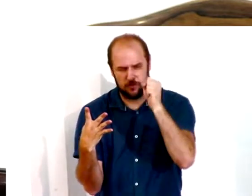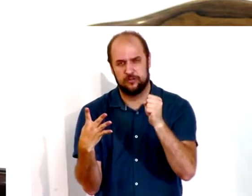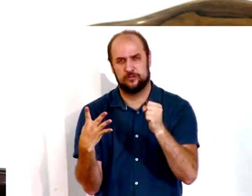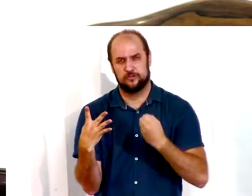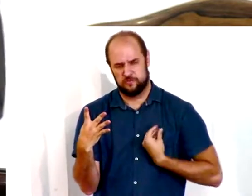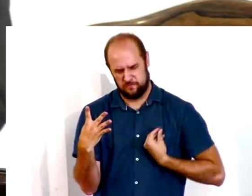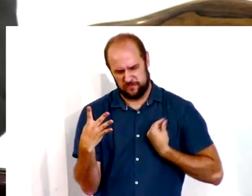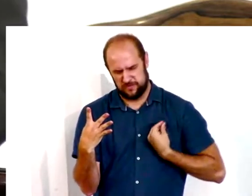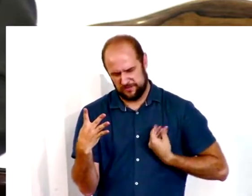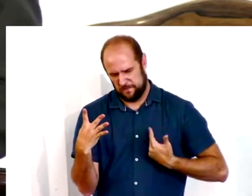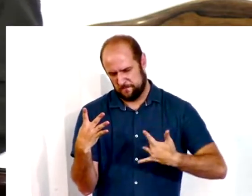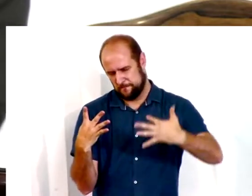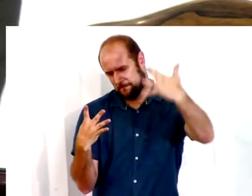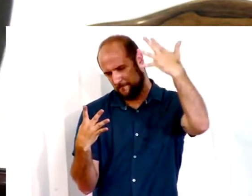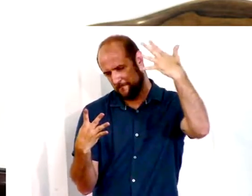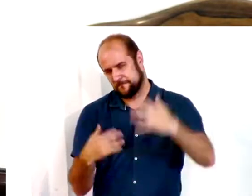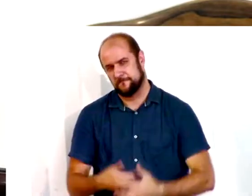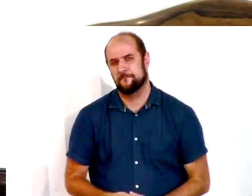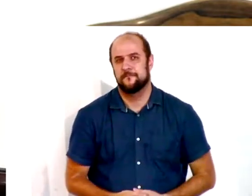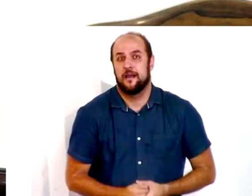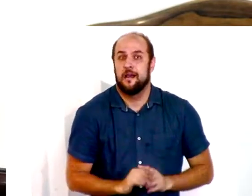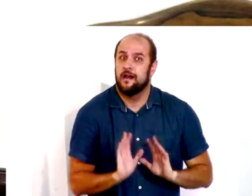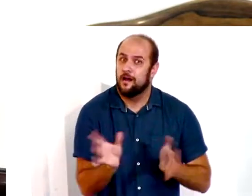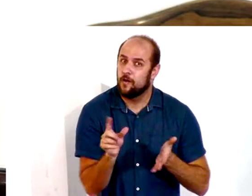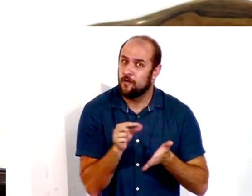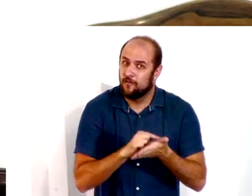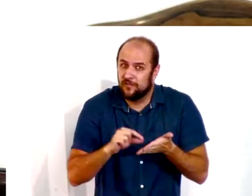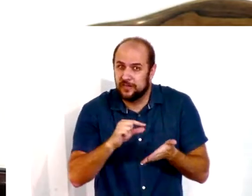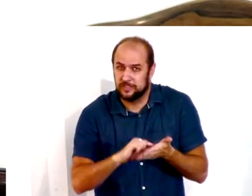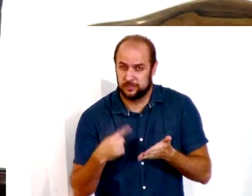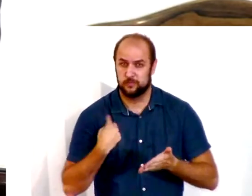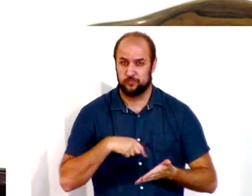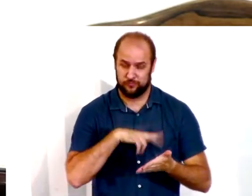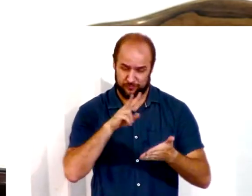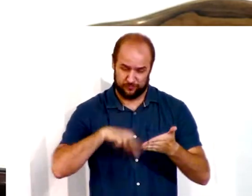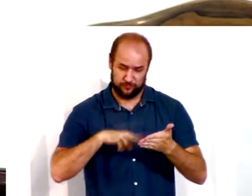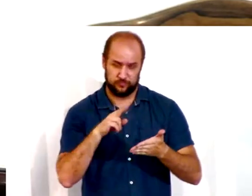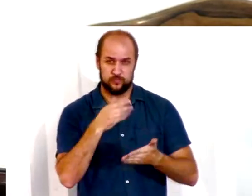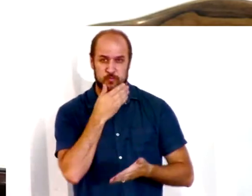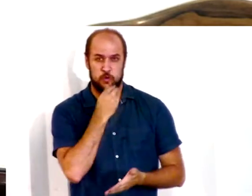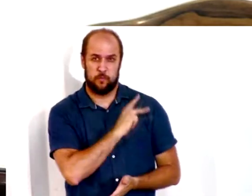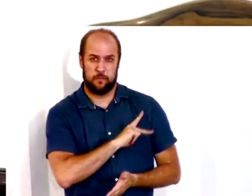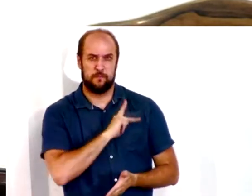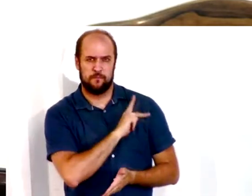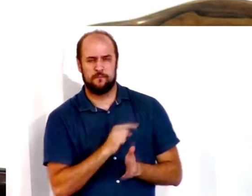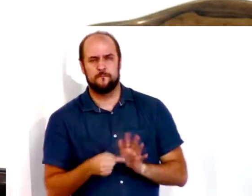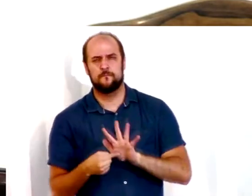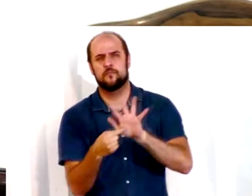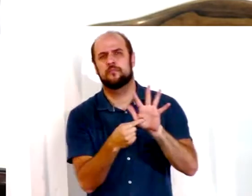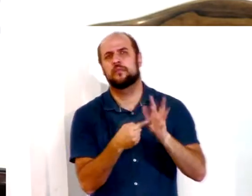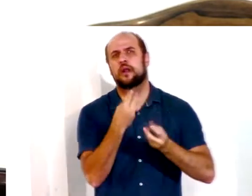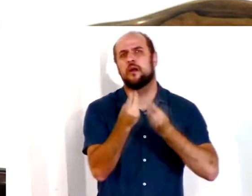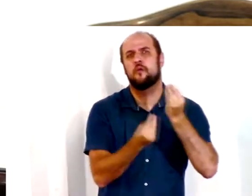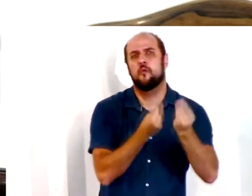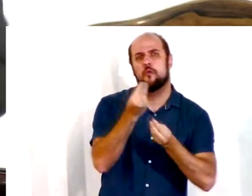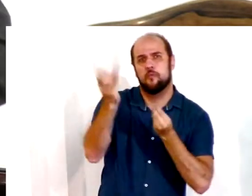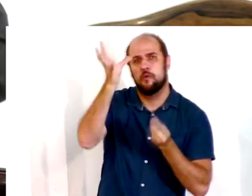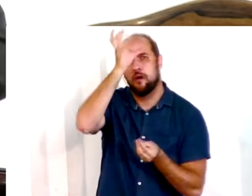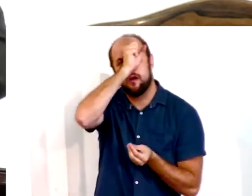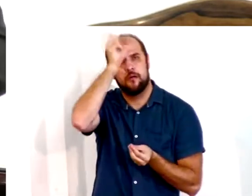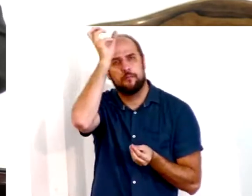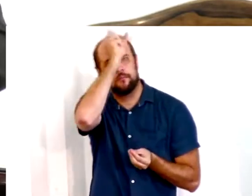nossos anseios. E agora, nesses versículos que lemos, Paulo vai demonstrar como ele